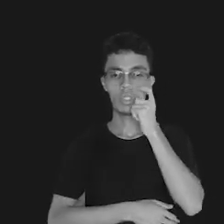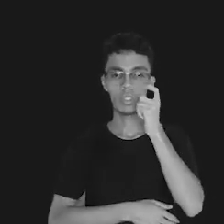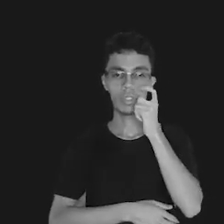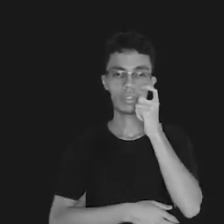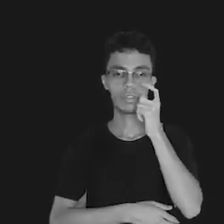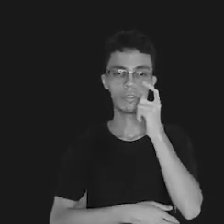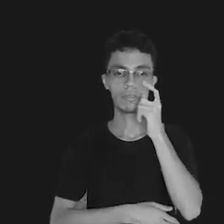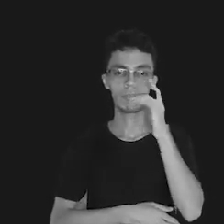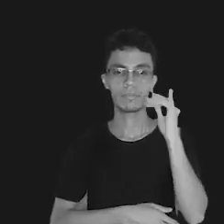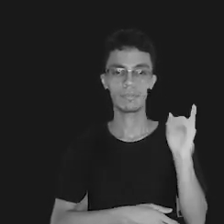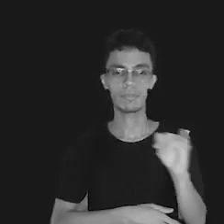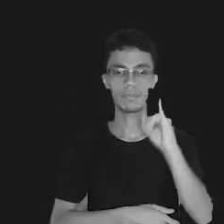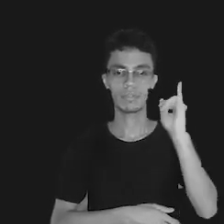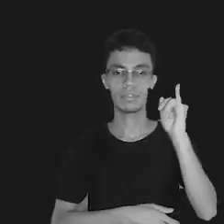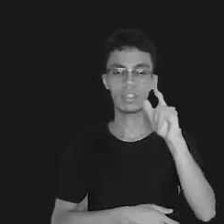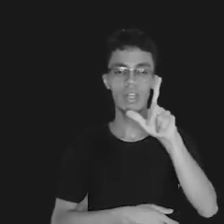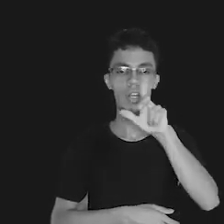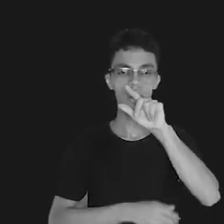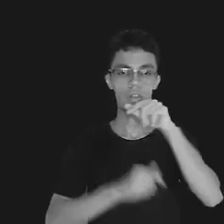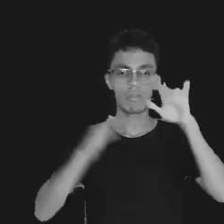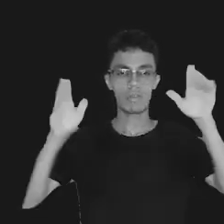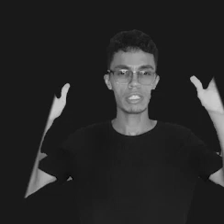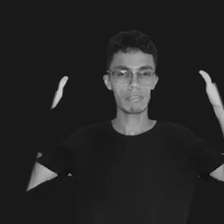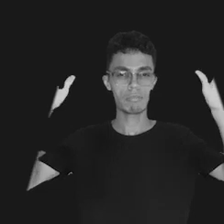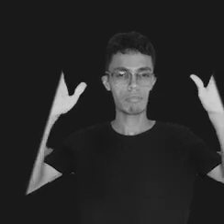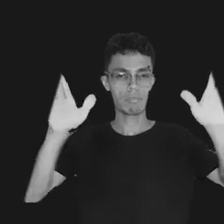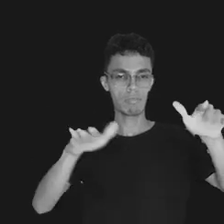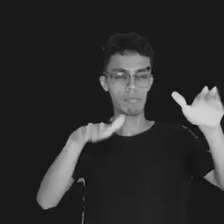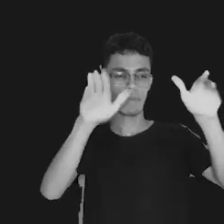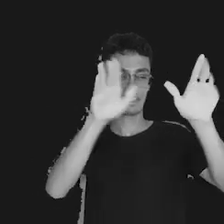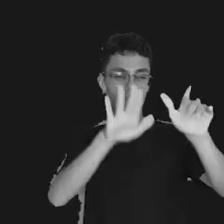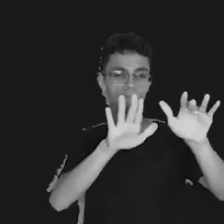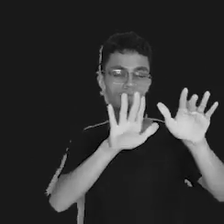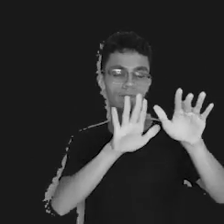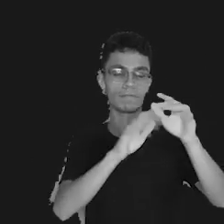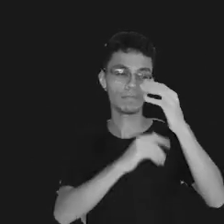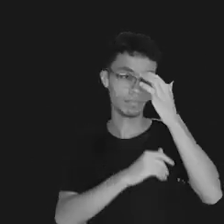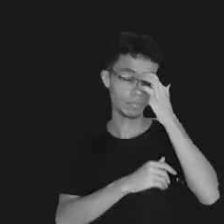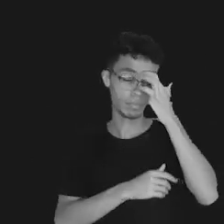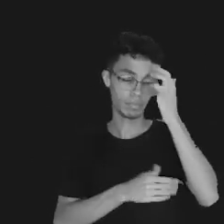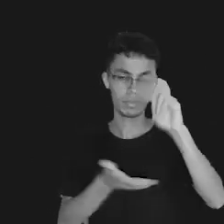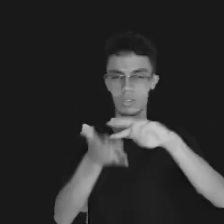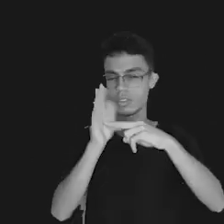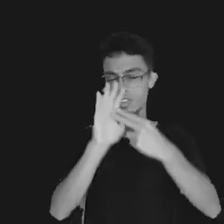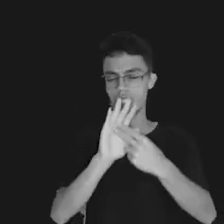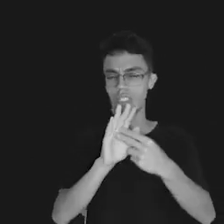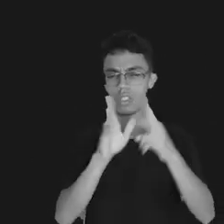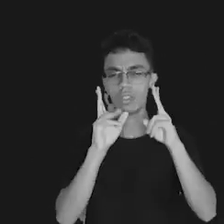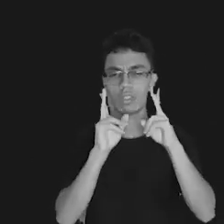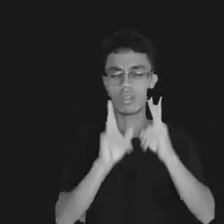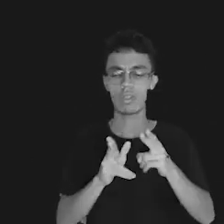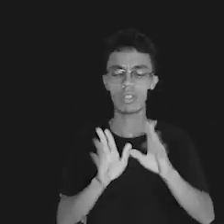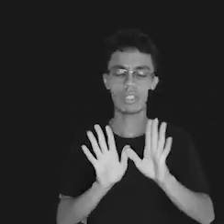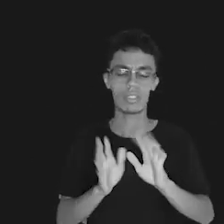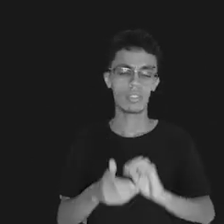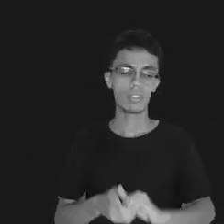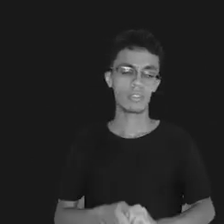muito enriquecedor. E As Aves, eu acho que é um exemplar bem significativo disso, né? Assim,